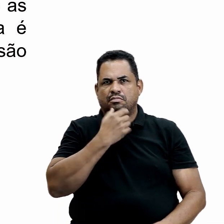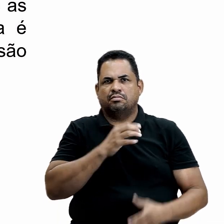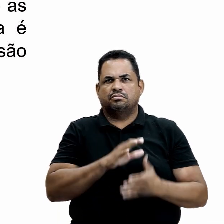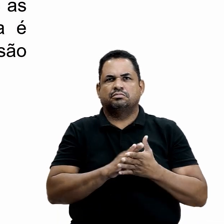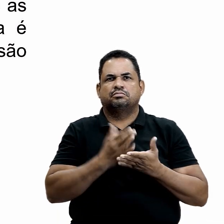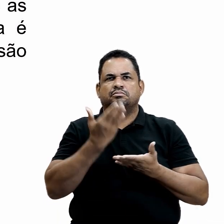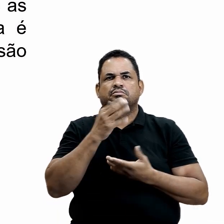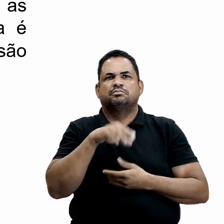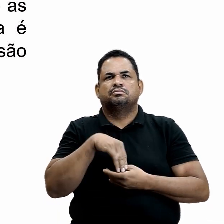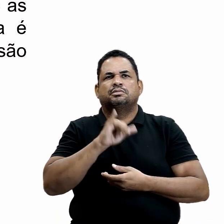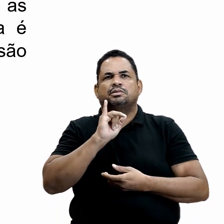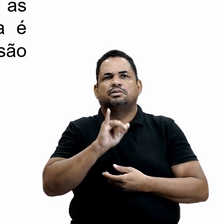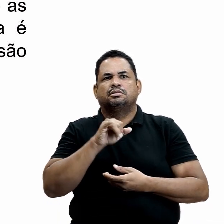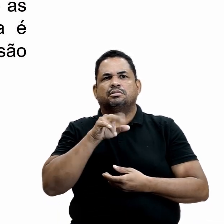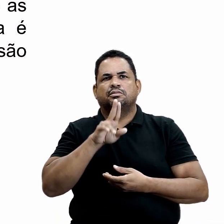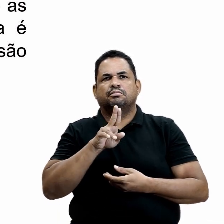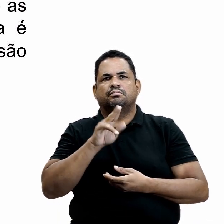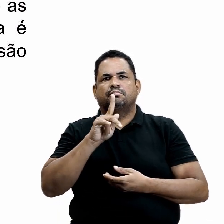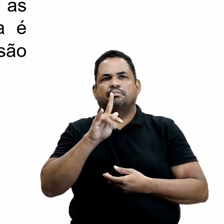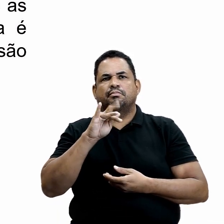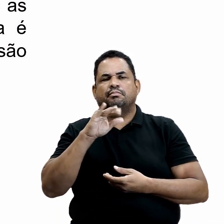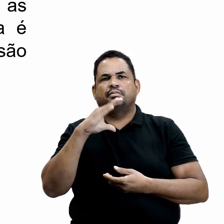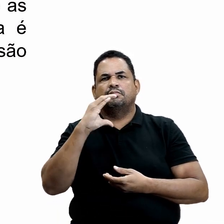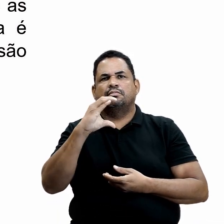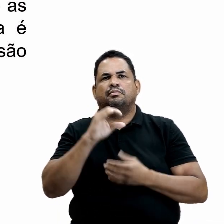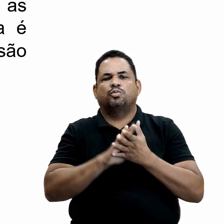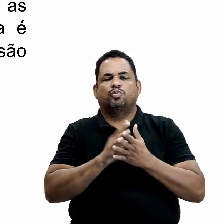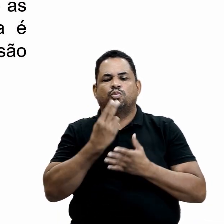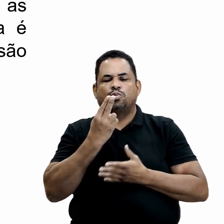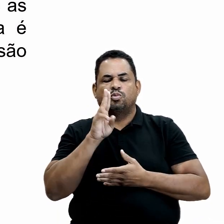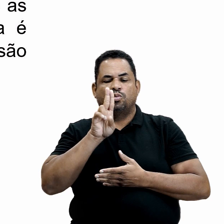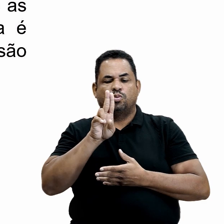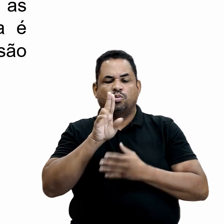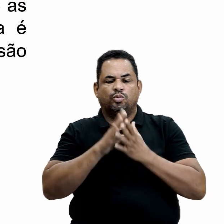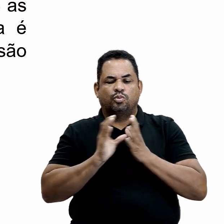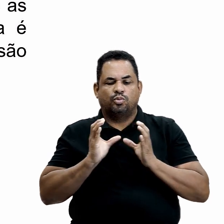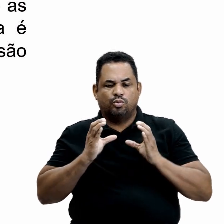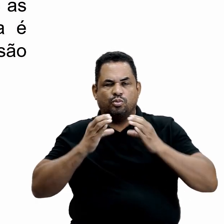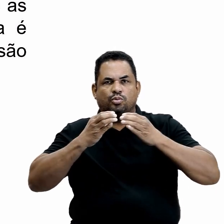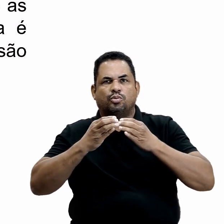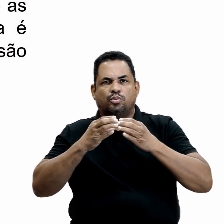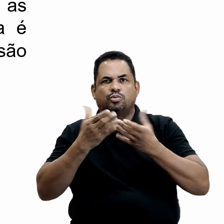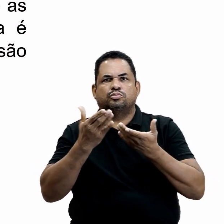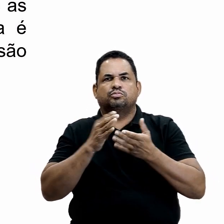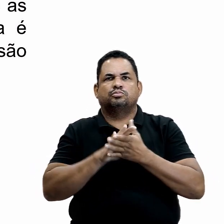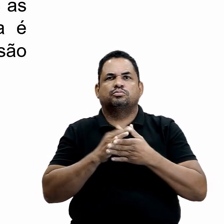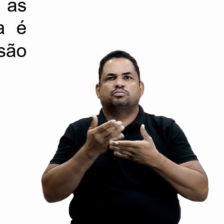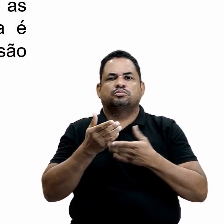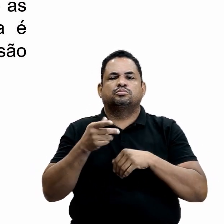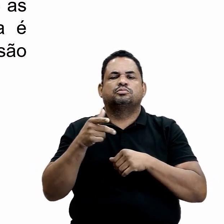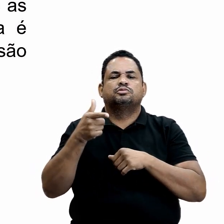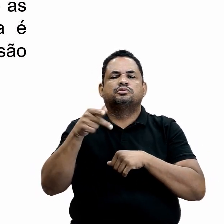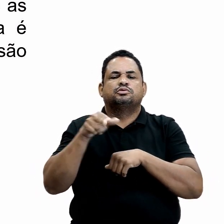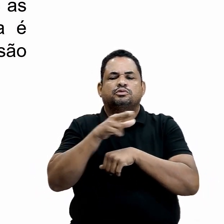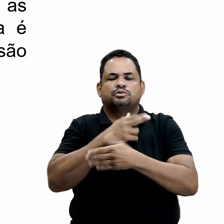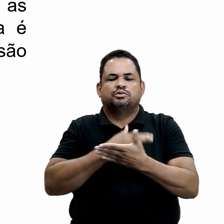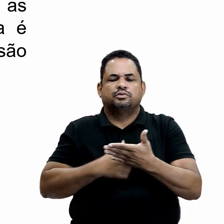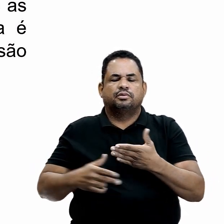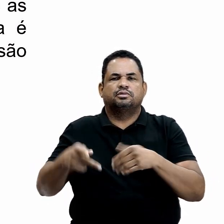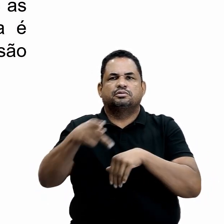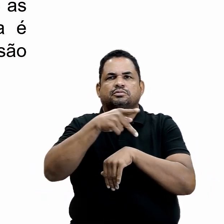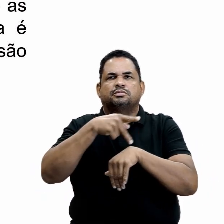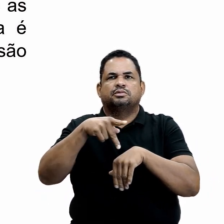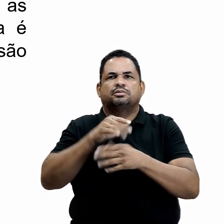iniciais. U, União Internacional química é chemistry, em